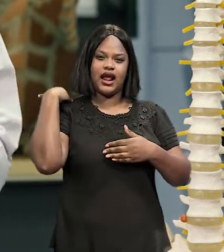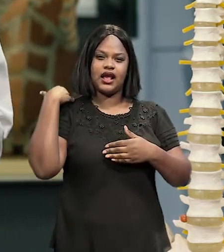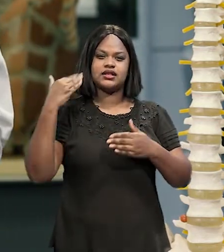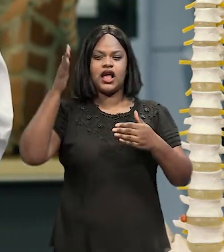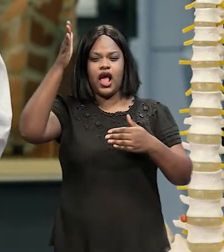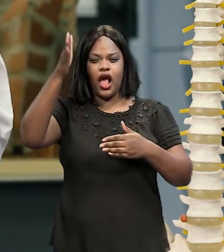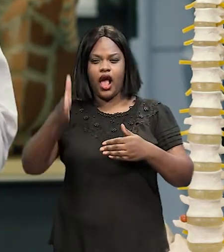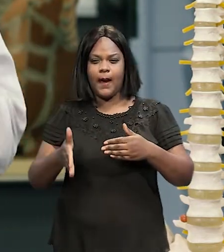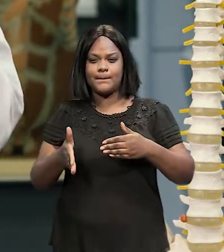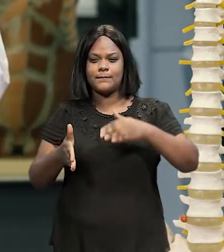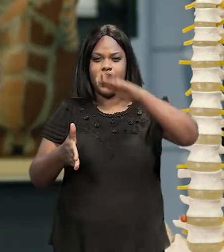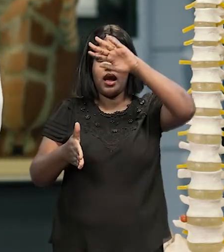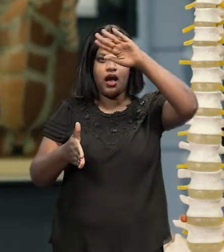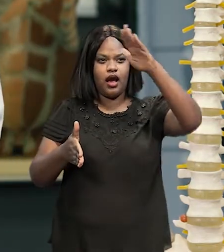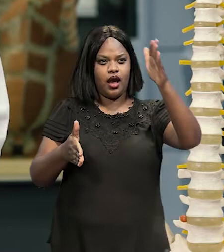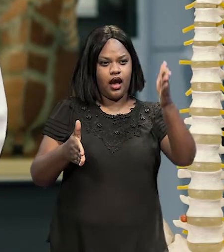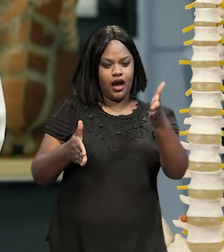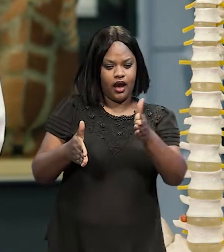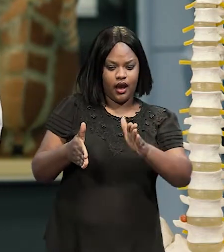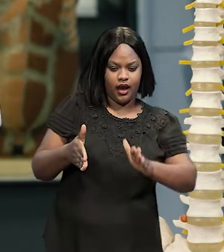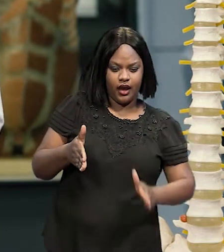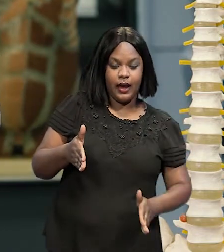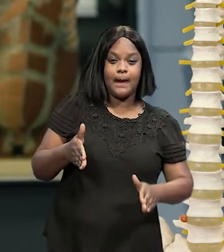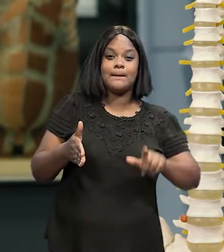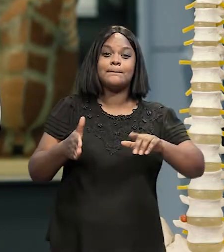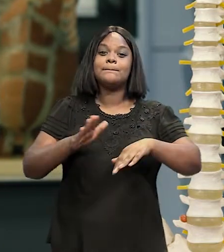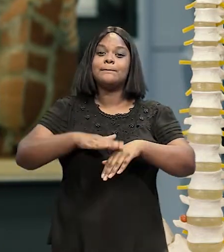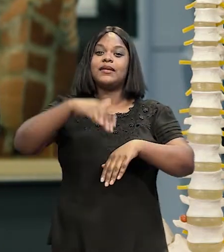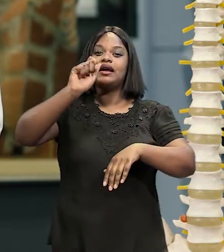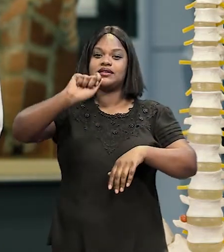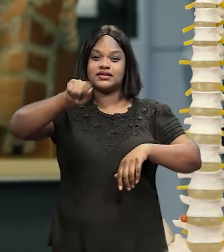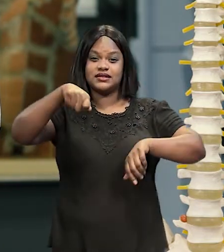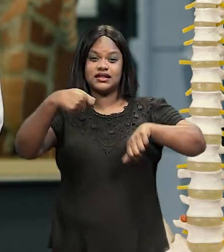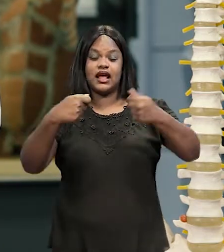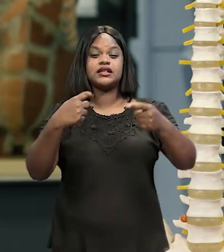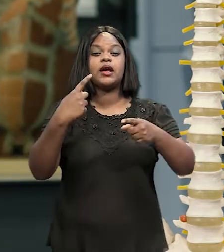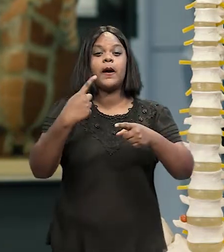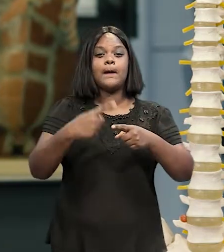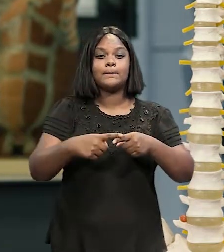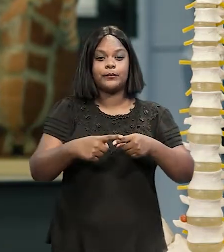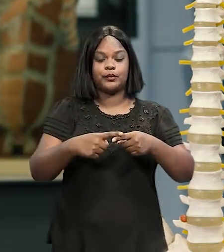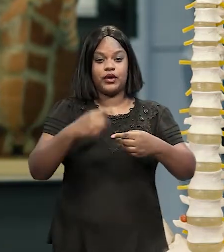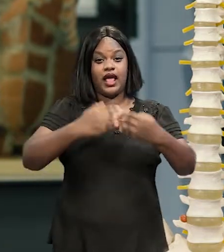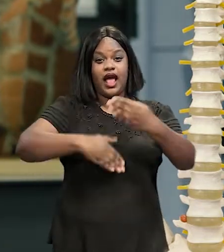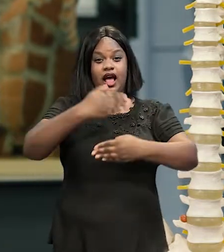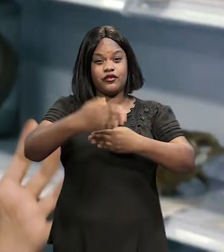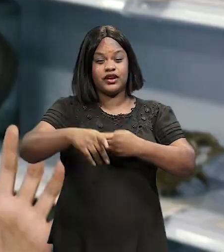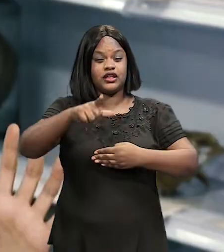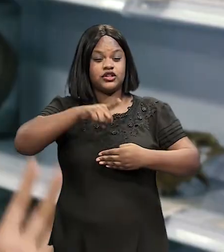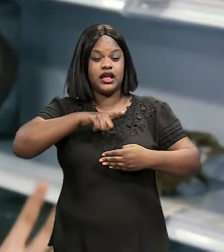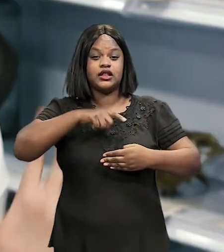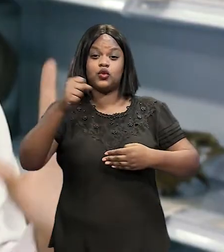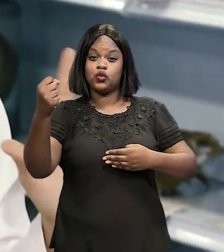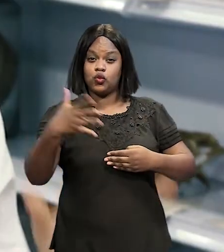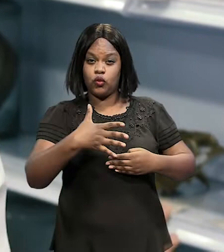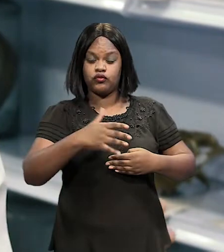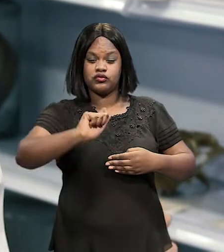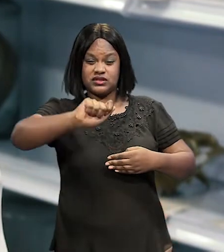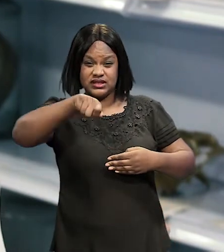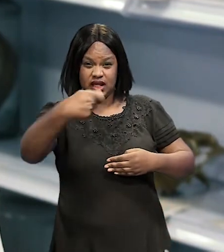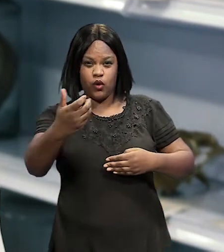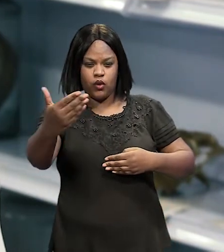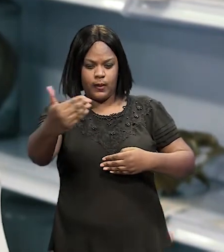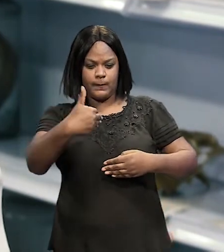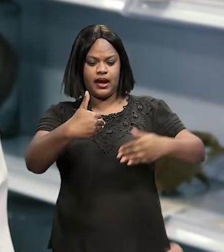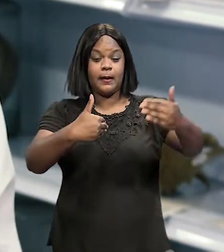posterior. Nós temos muito mais receptores na frente, porque é a frente que entra primeiro num lugar novo. Então, assim que nós